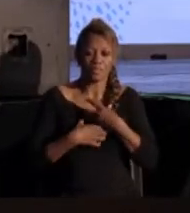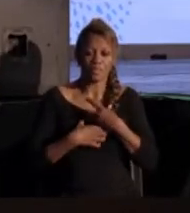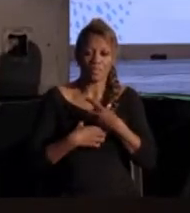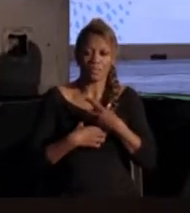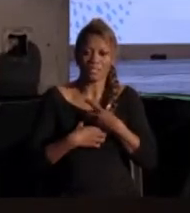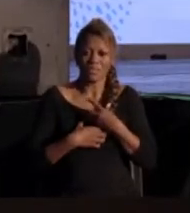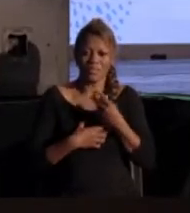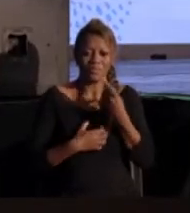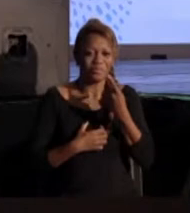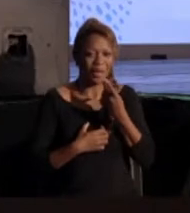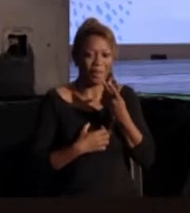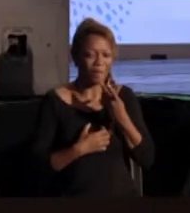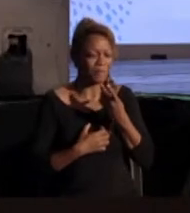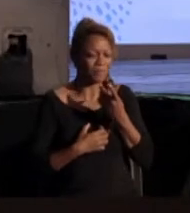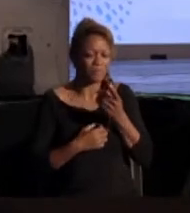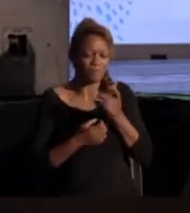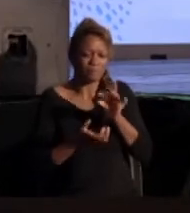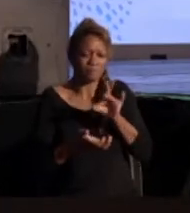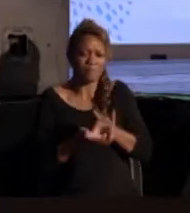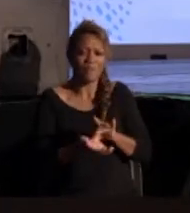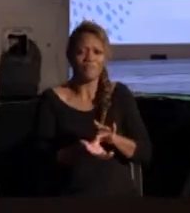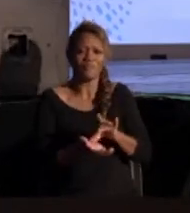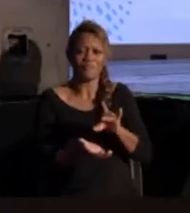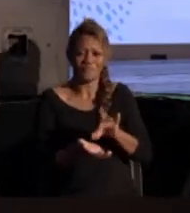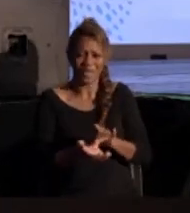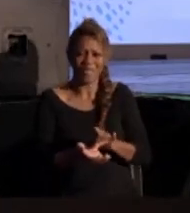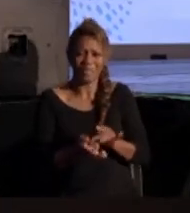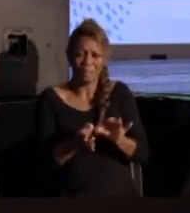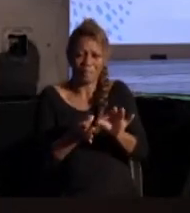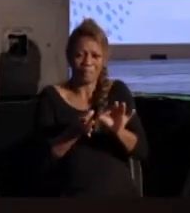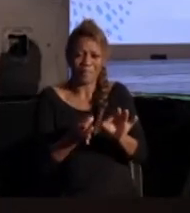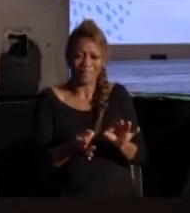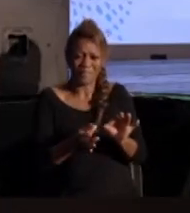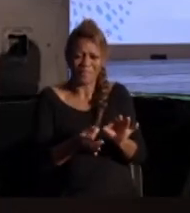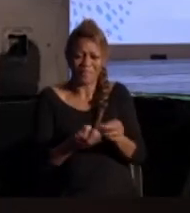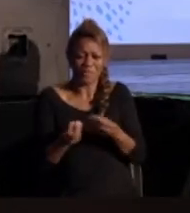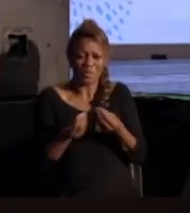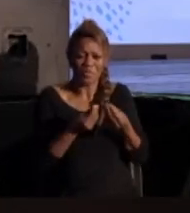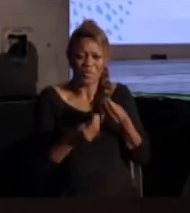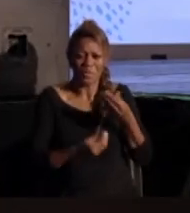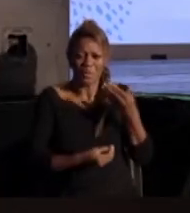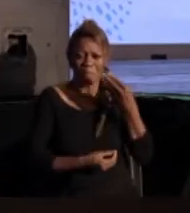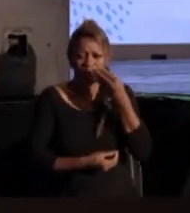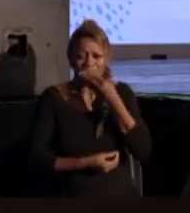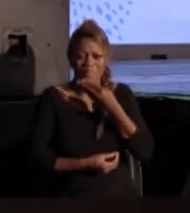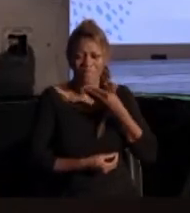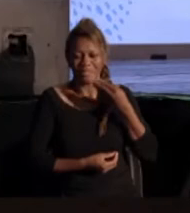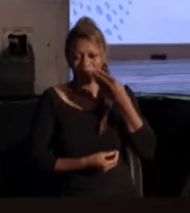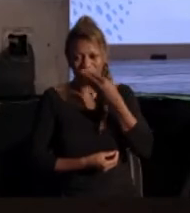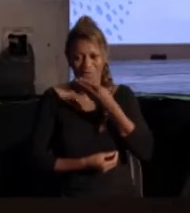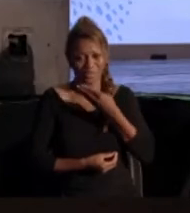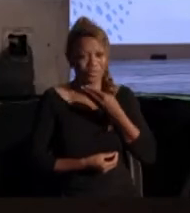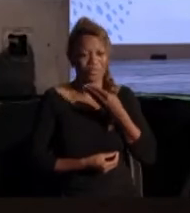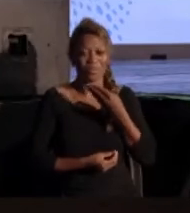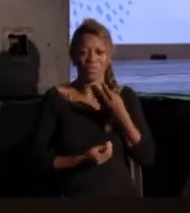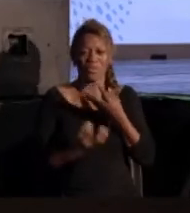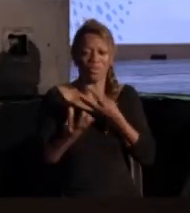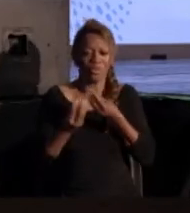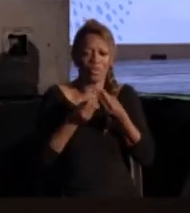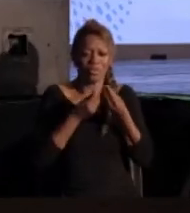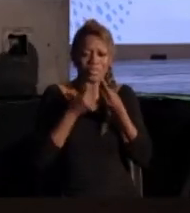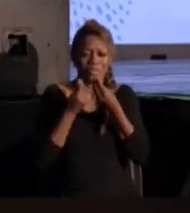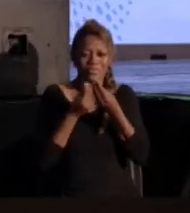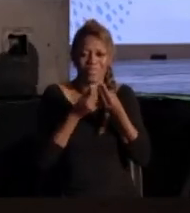fala tão bem disso e conversa tão bem essa boca doce, esse sentimento doce, todo esse paladar,